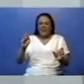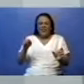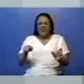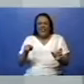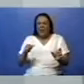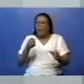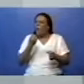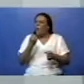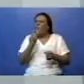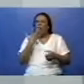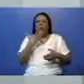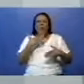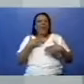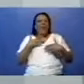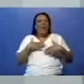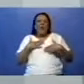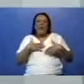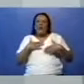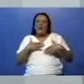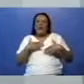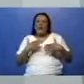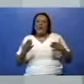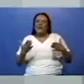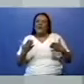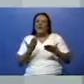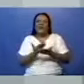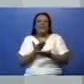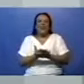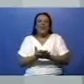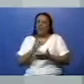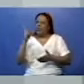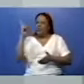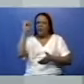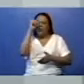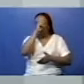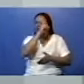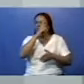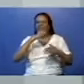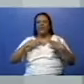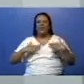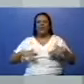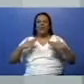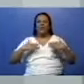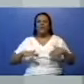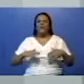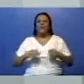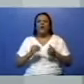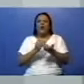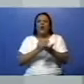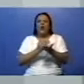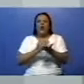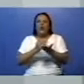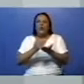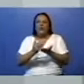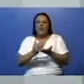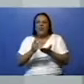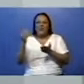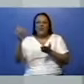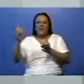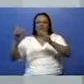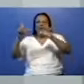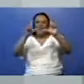praticado. E vocês vão ver que não tem nem um bicho de sede de cabeça, isso fica super tranquilo. Vamos ver, então, para a gente começar tem uma tirinha aqui.